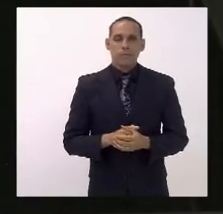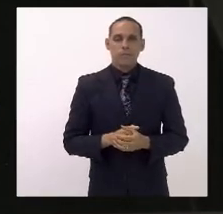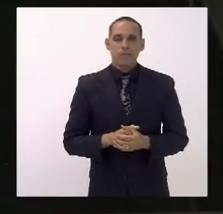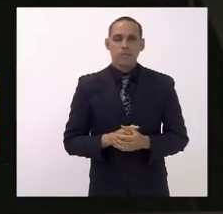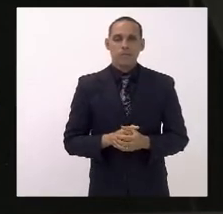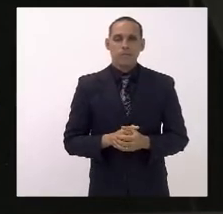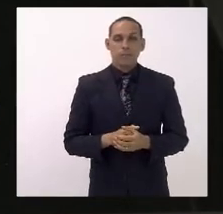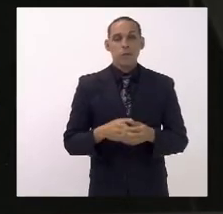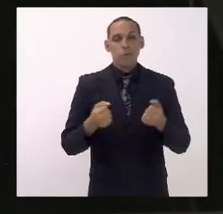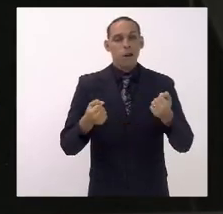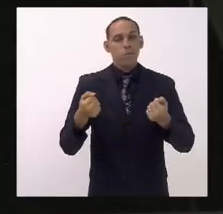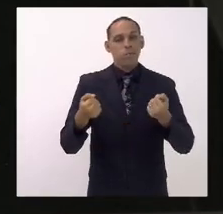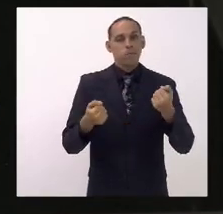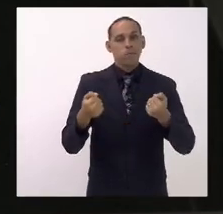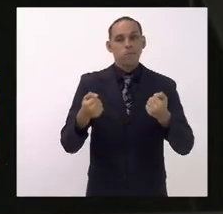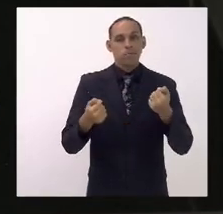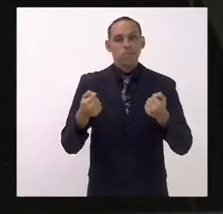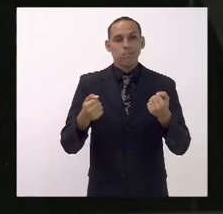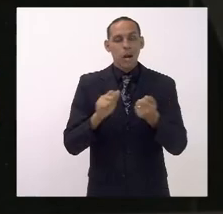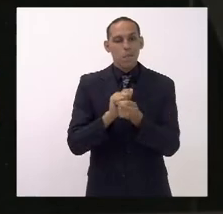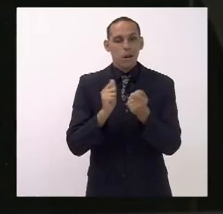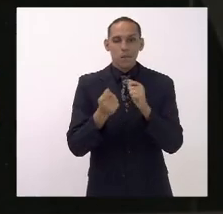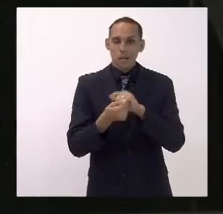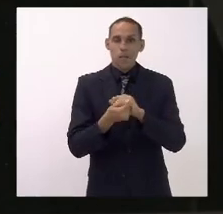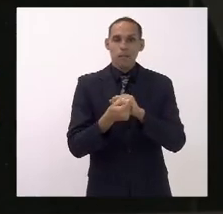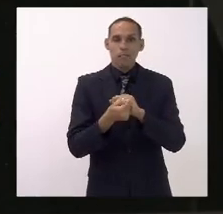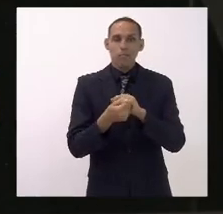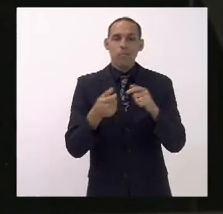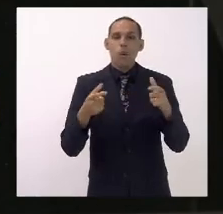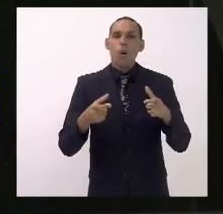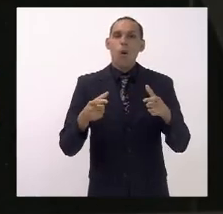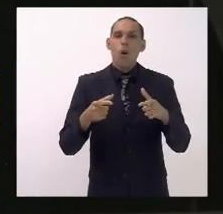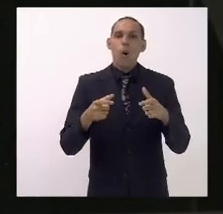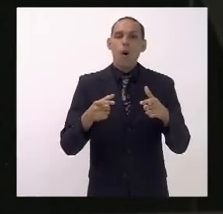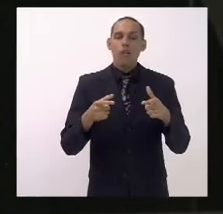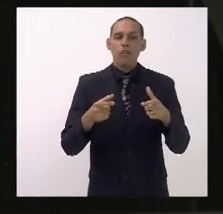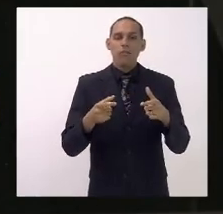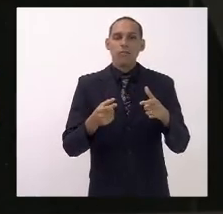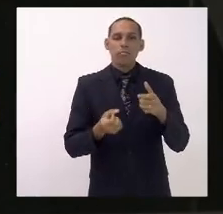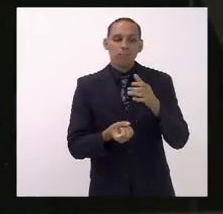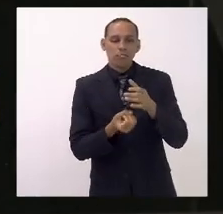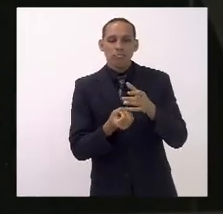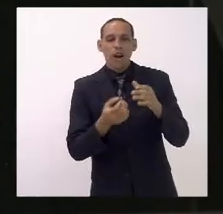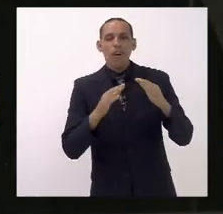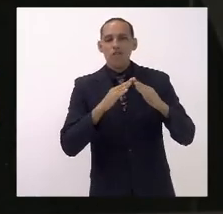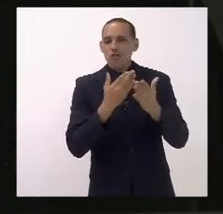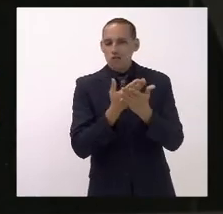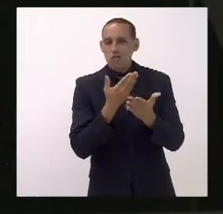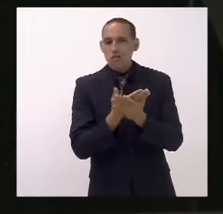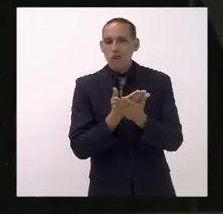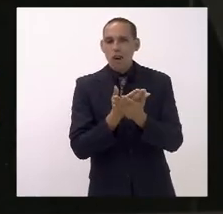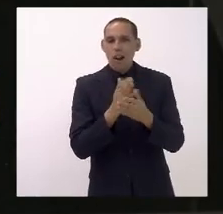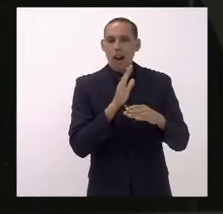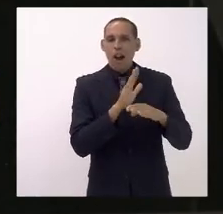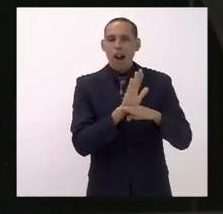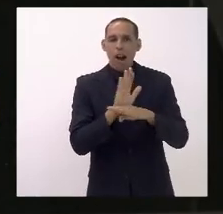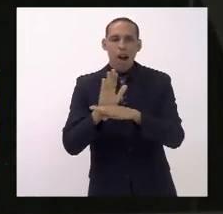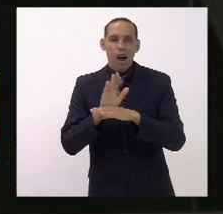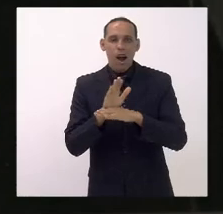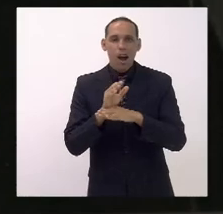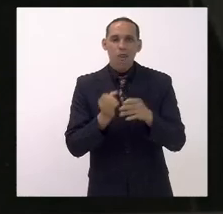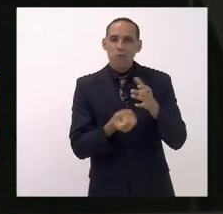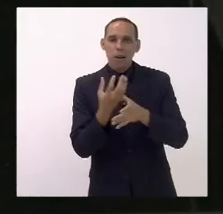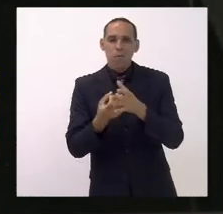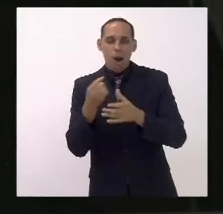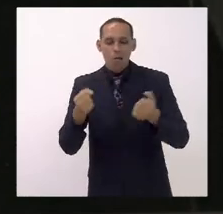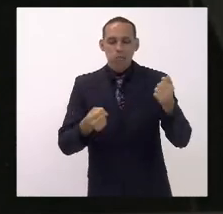de automóveis adaptados nos centros de formação de condutores no estado do Rio de Janeiro. Essa lei